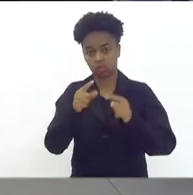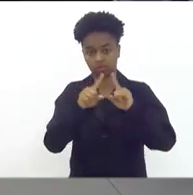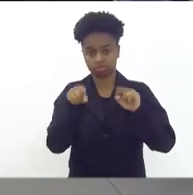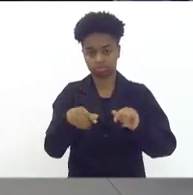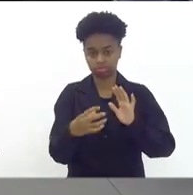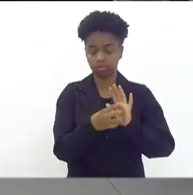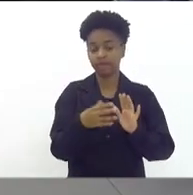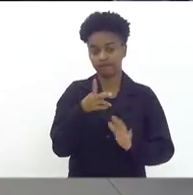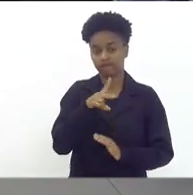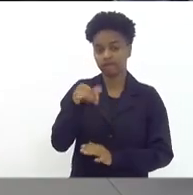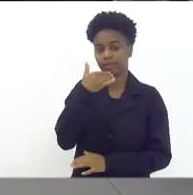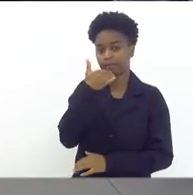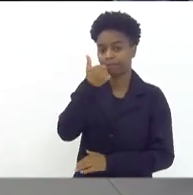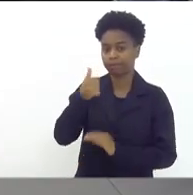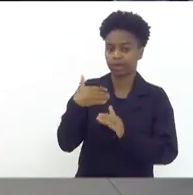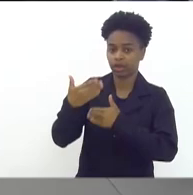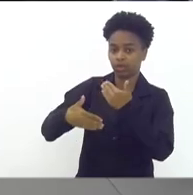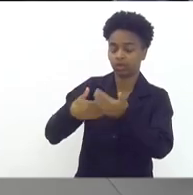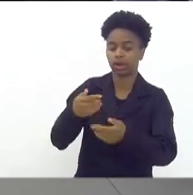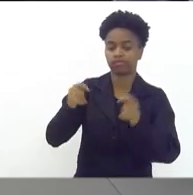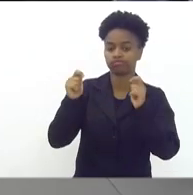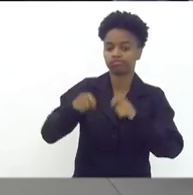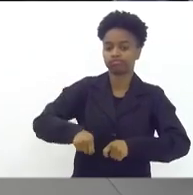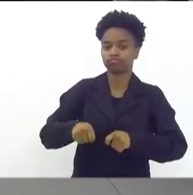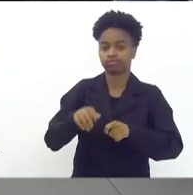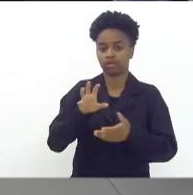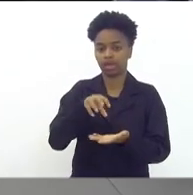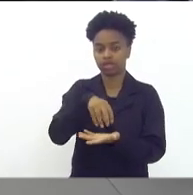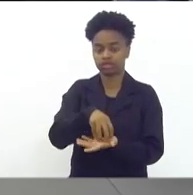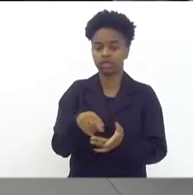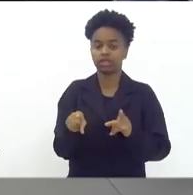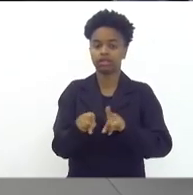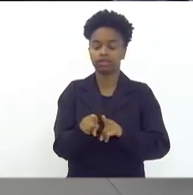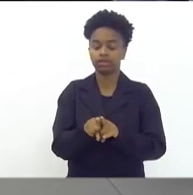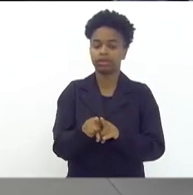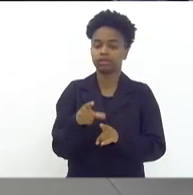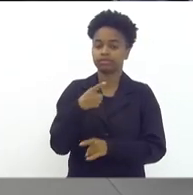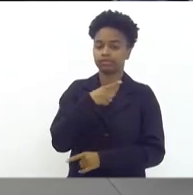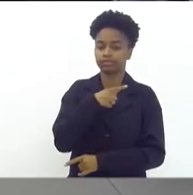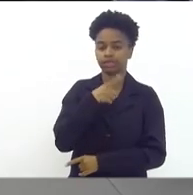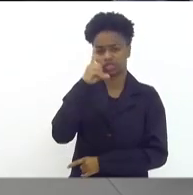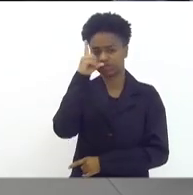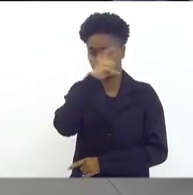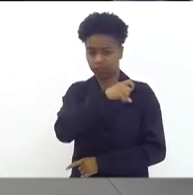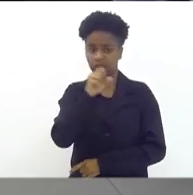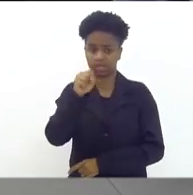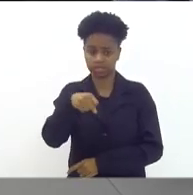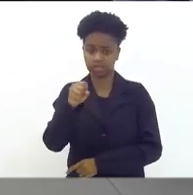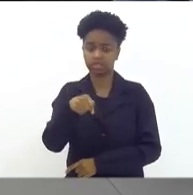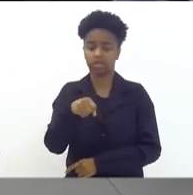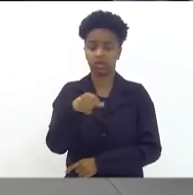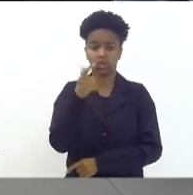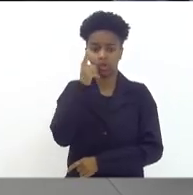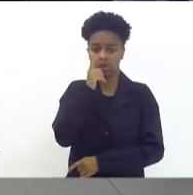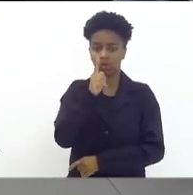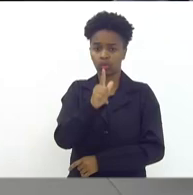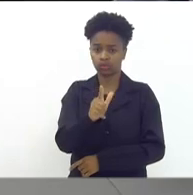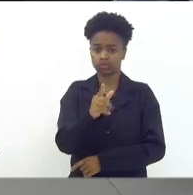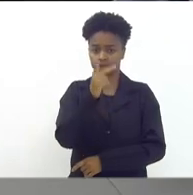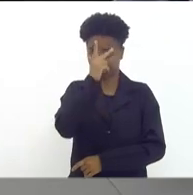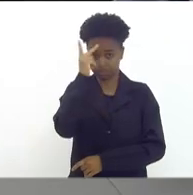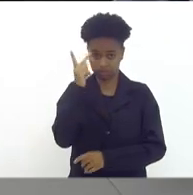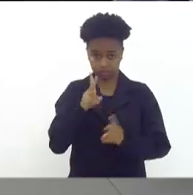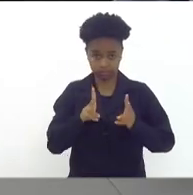o desempenho da agência a gente tem sim dificuldade de segurar esse servidores na agência